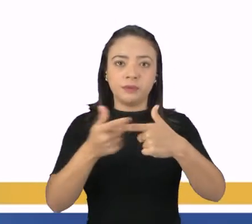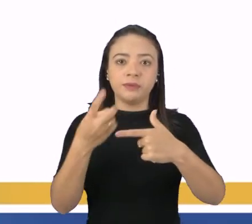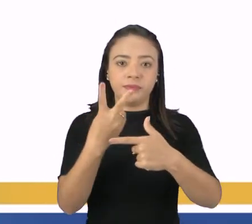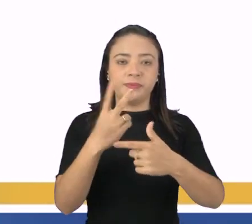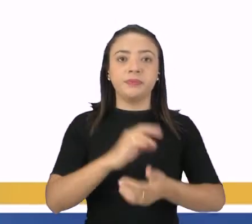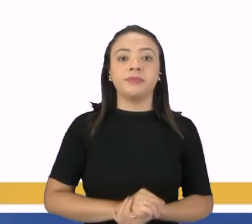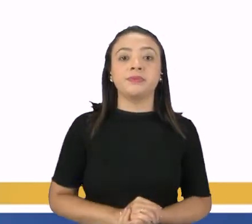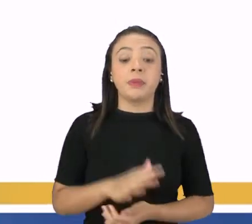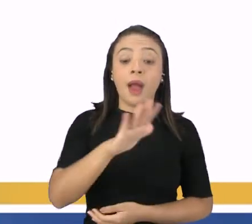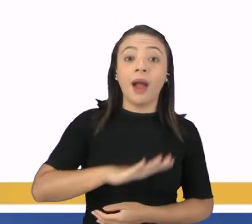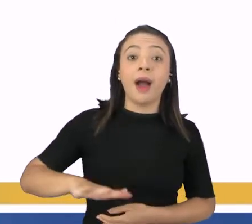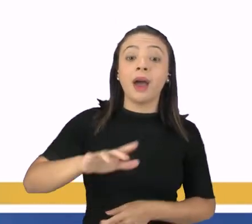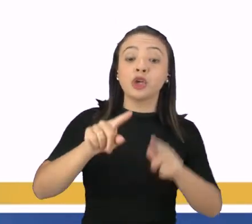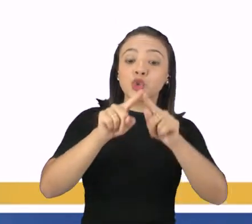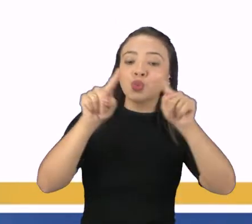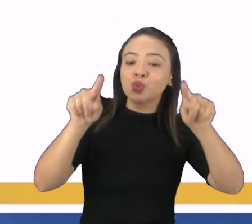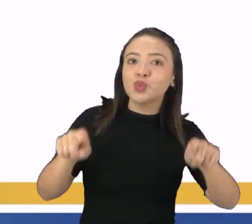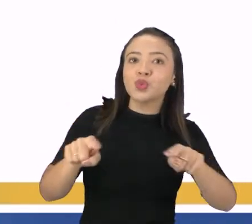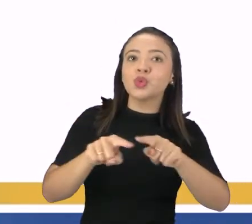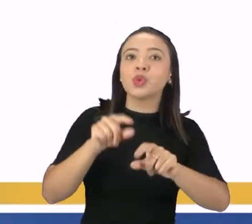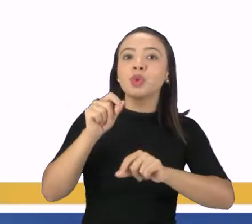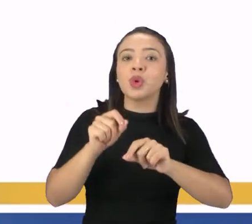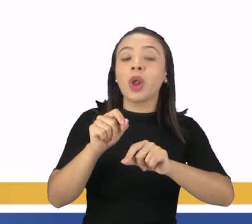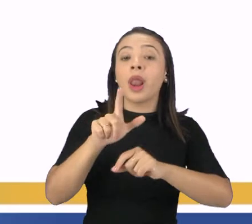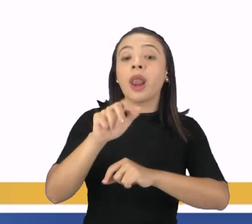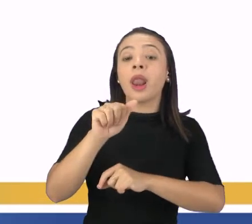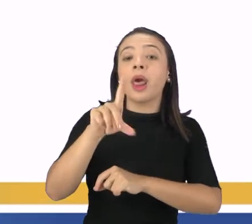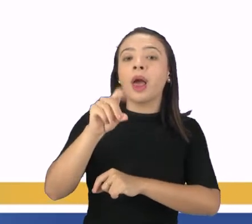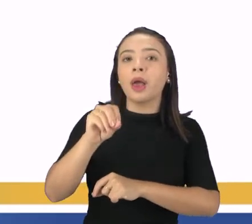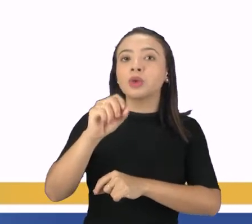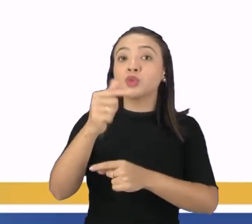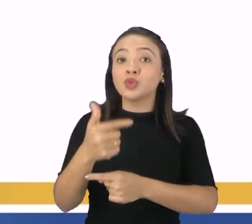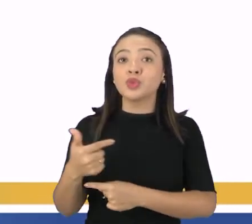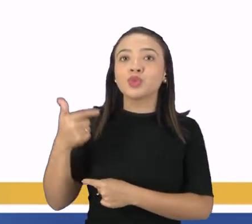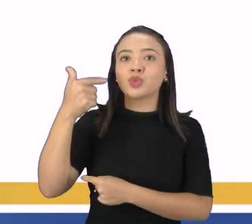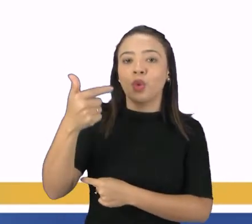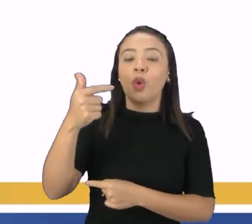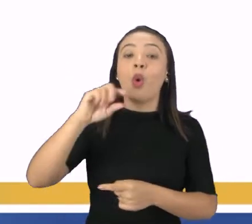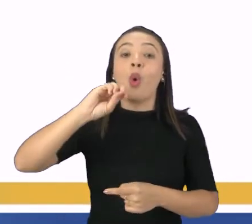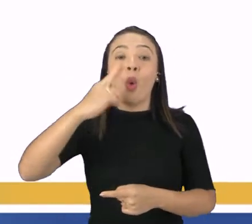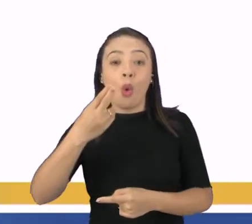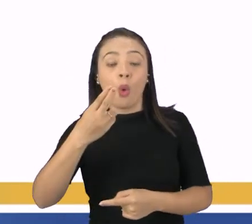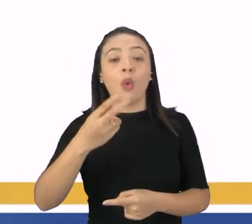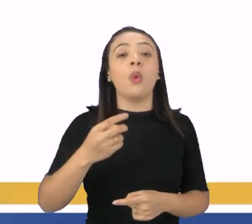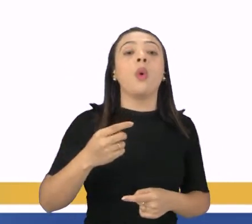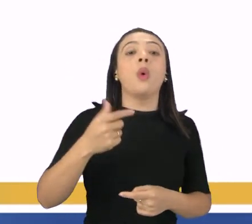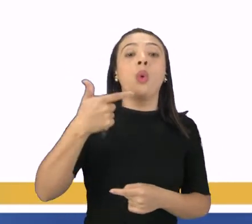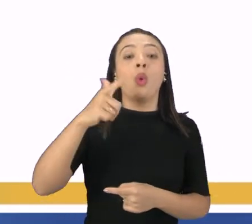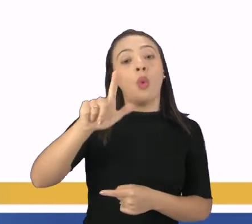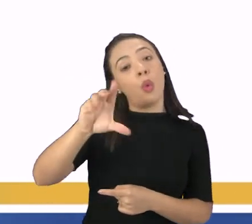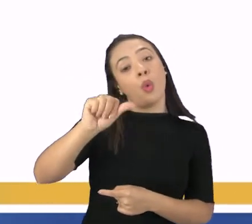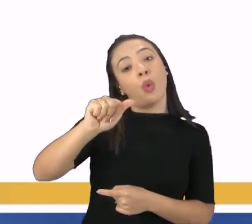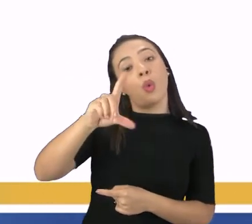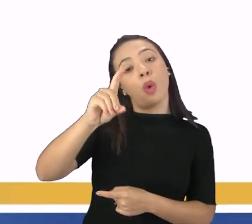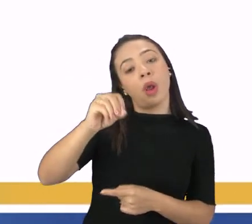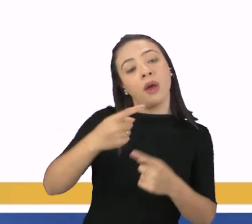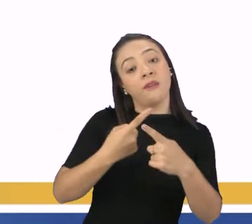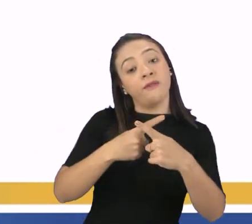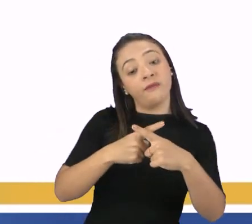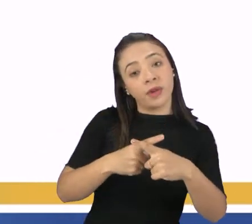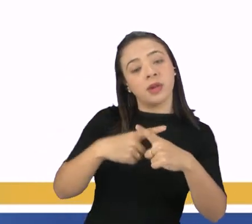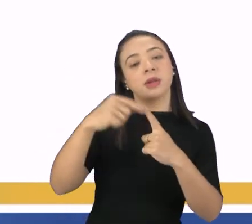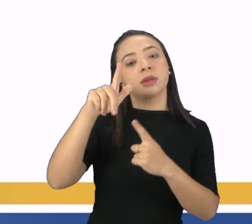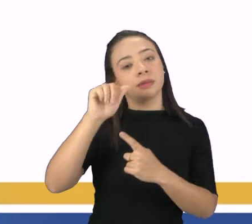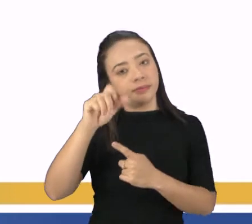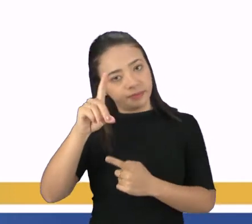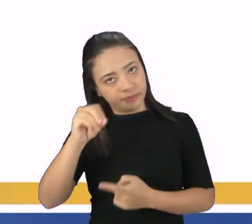vai ser igual a lado ao quadrado, né, ou lado vezes lado. E a área de um retângulo